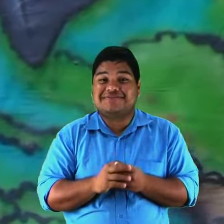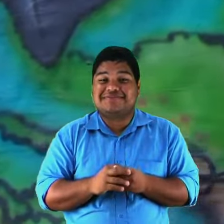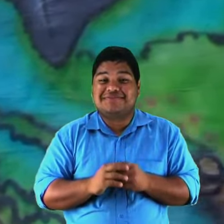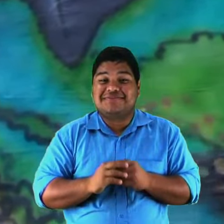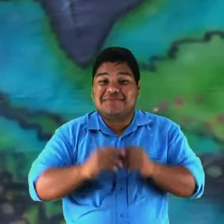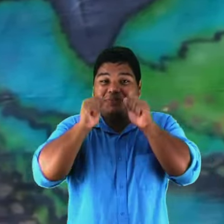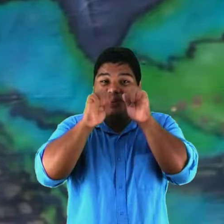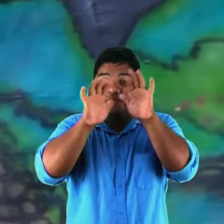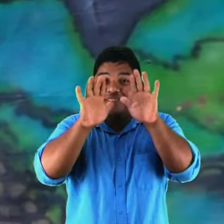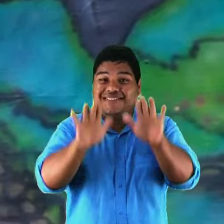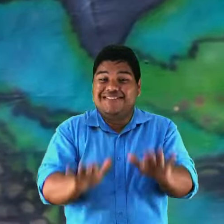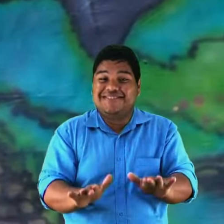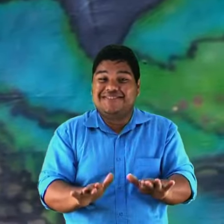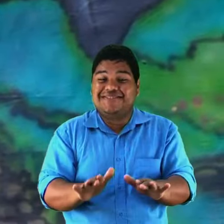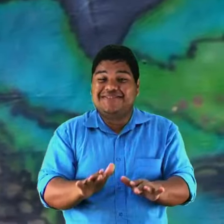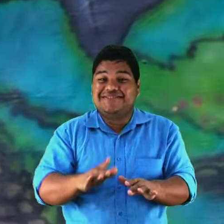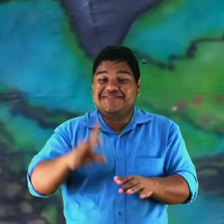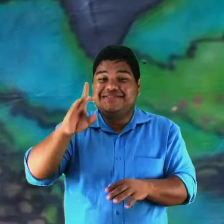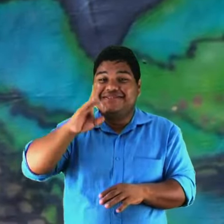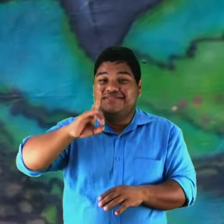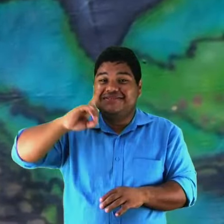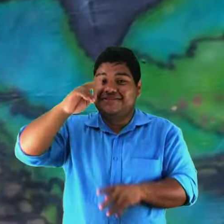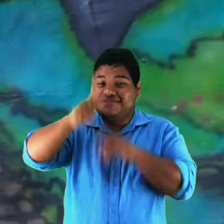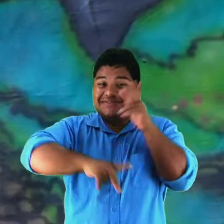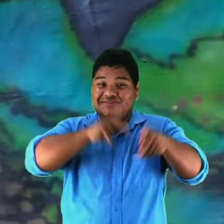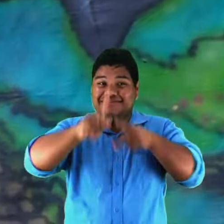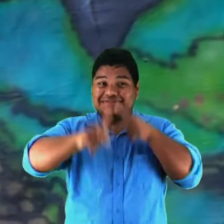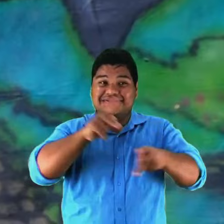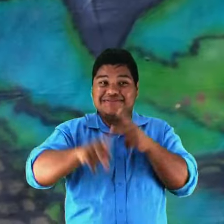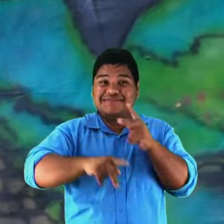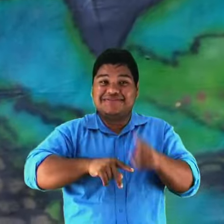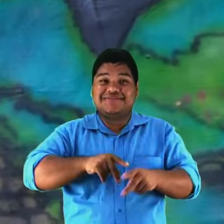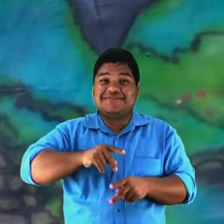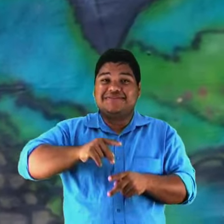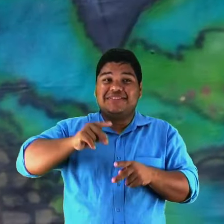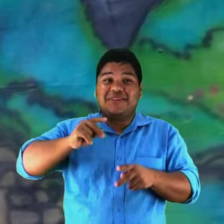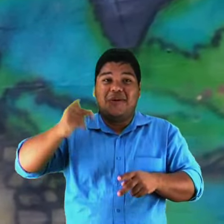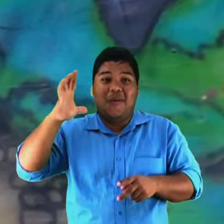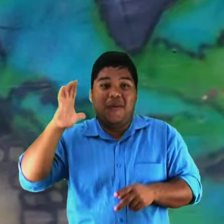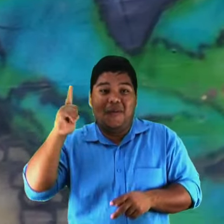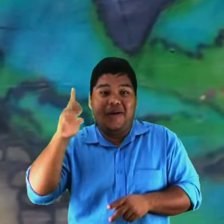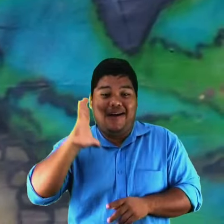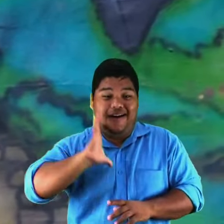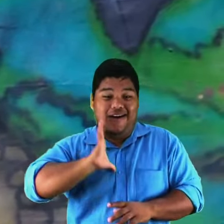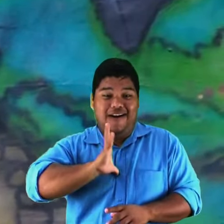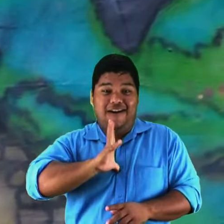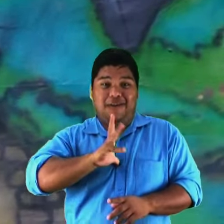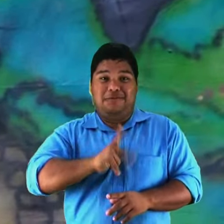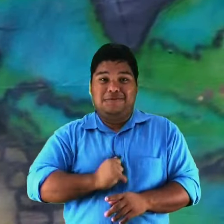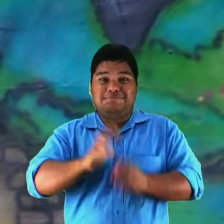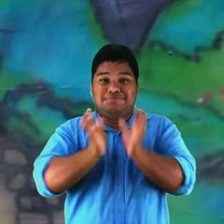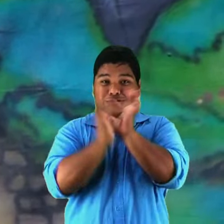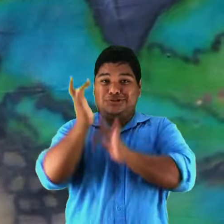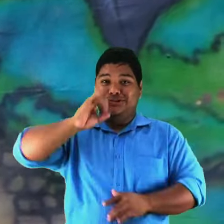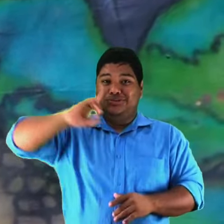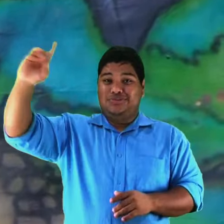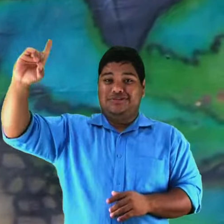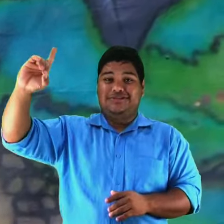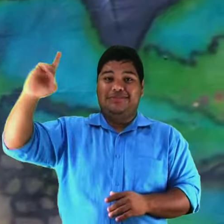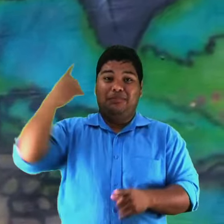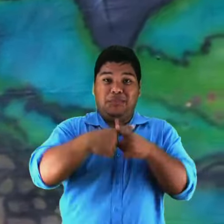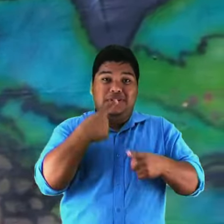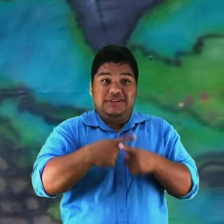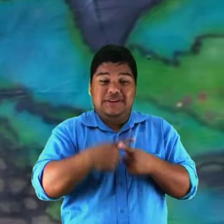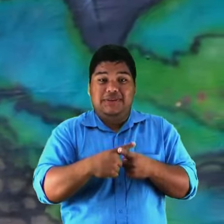um canal de bênção para que pessoas sejam alcançadas para Jesus. Porque é para isso